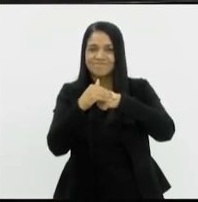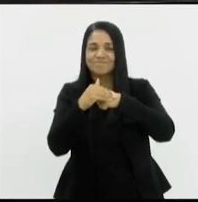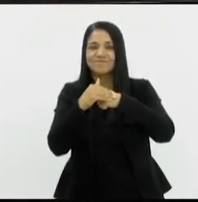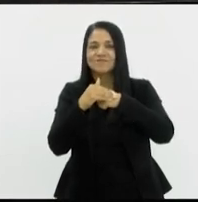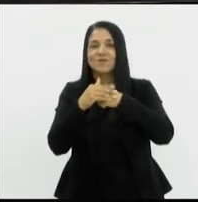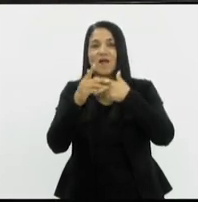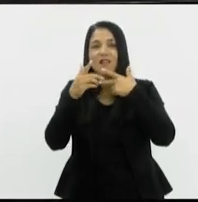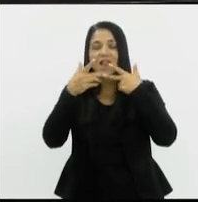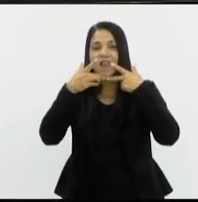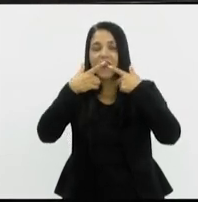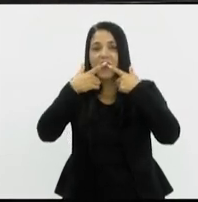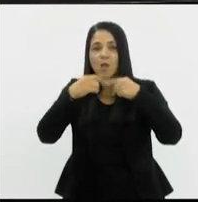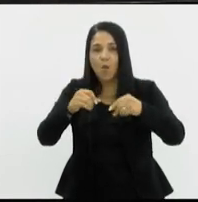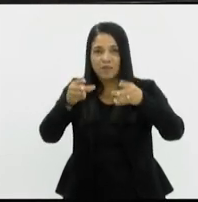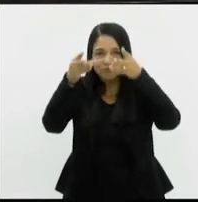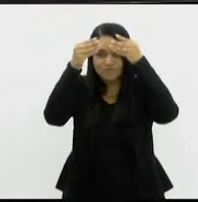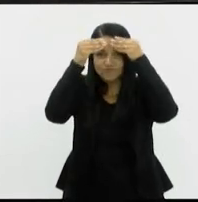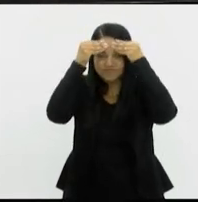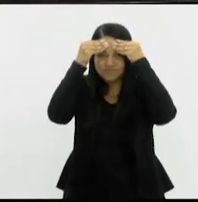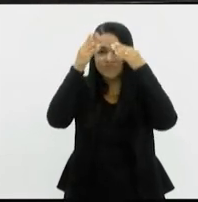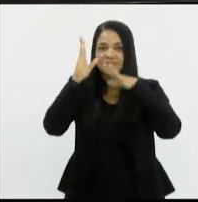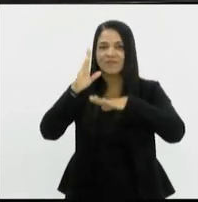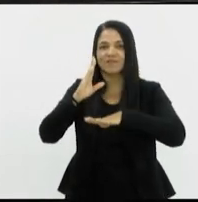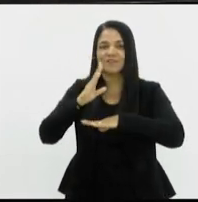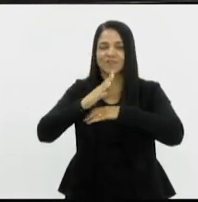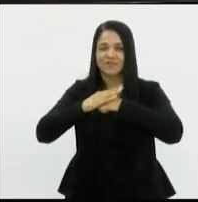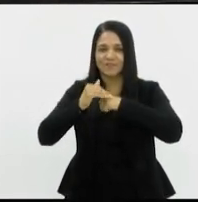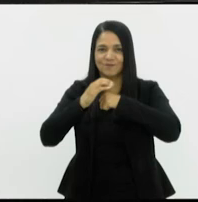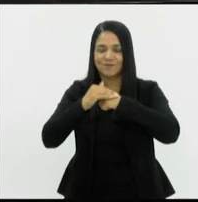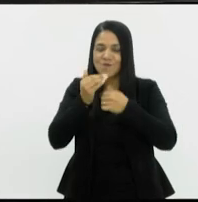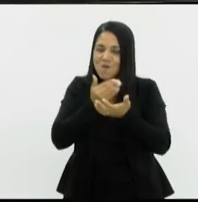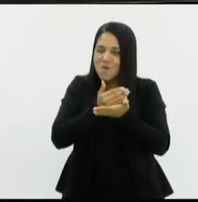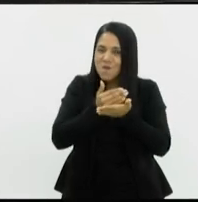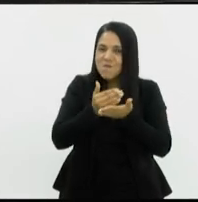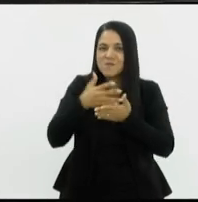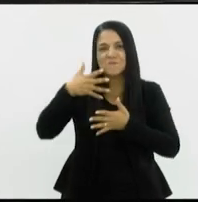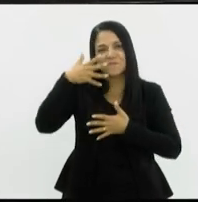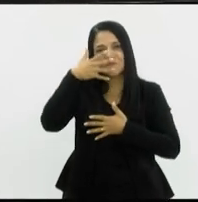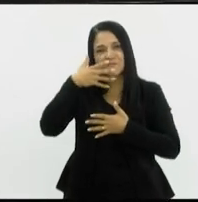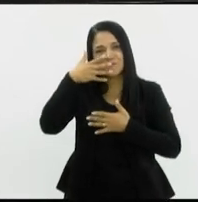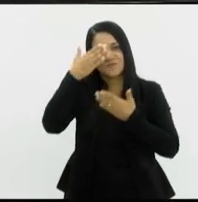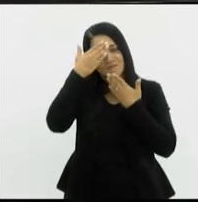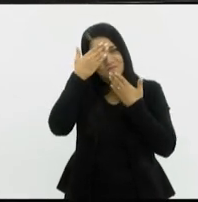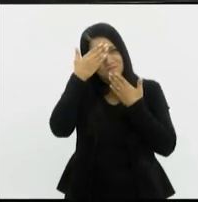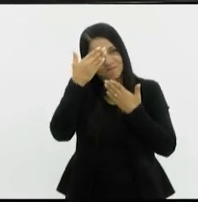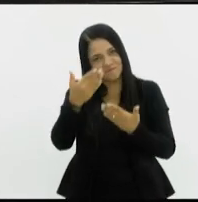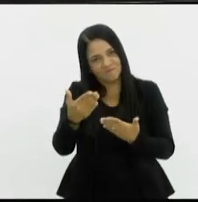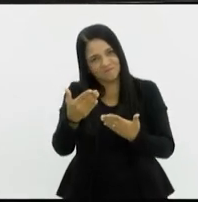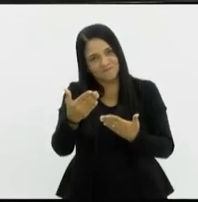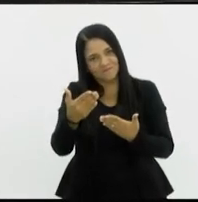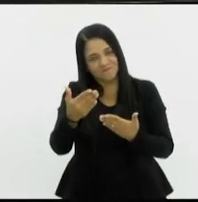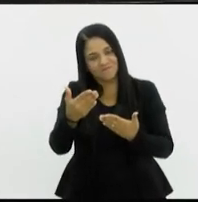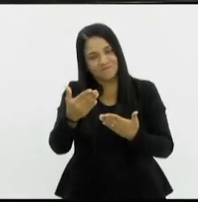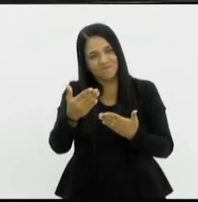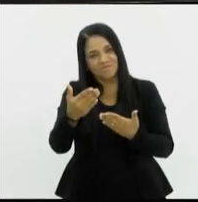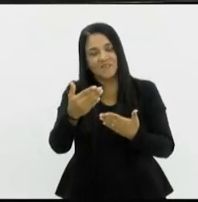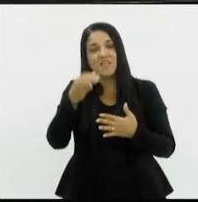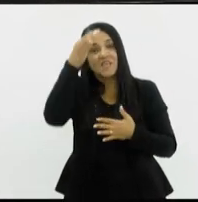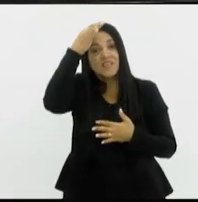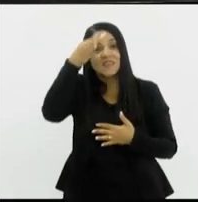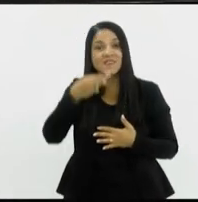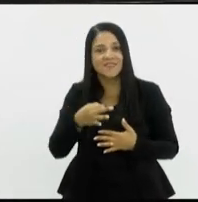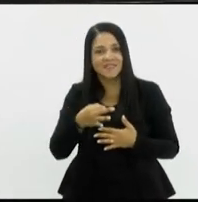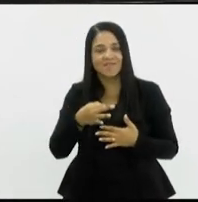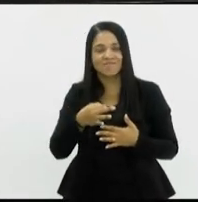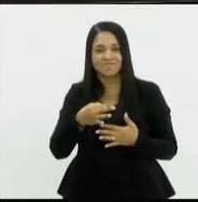da linguagem da ternura, inicio as minhas palavras de agradecimento, porque entendo